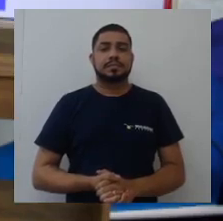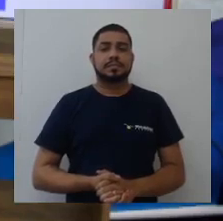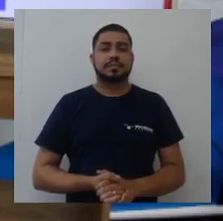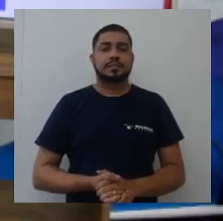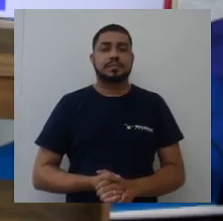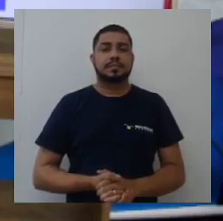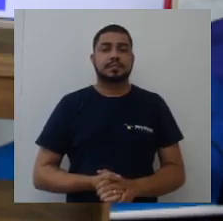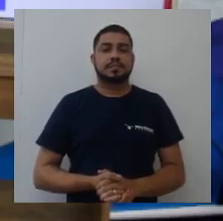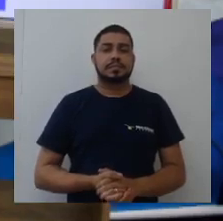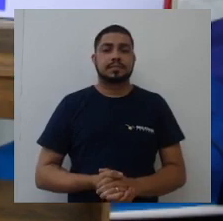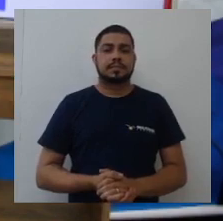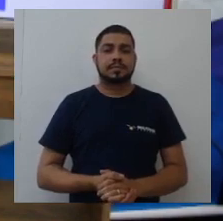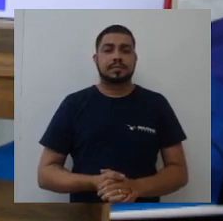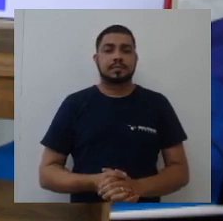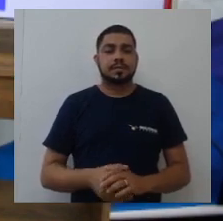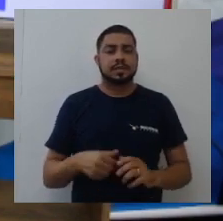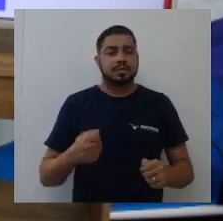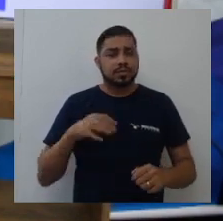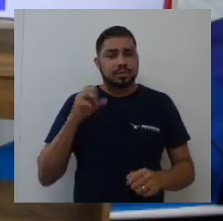Dá mais retorno para mim.